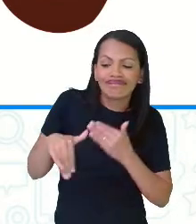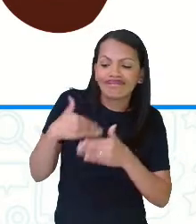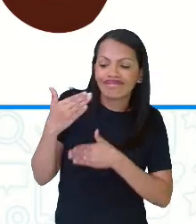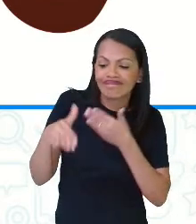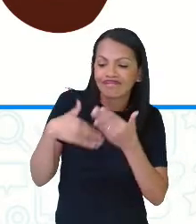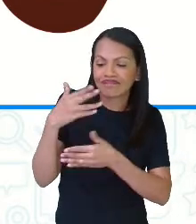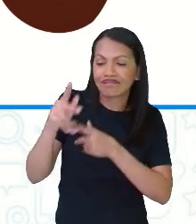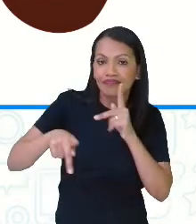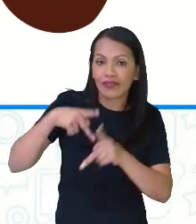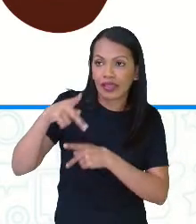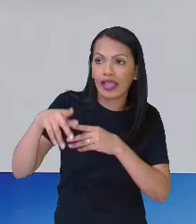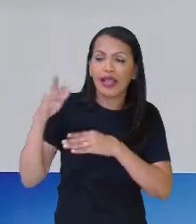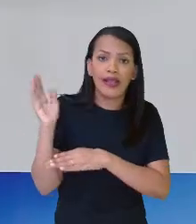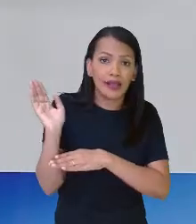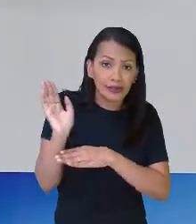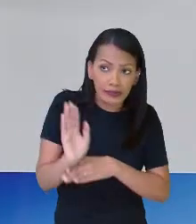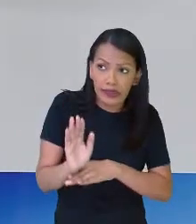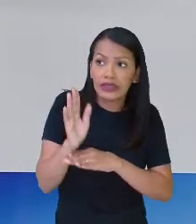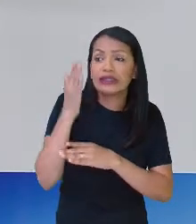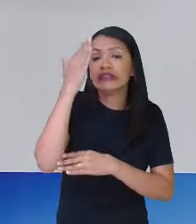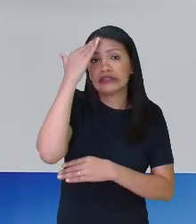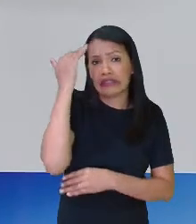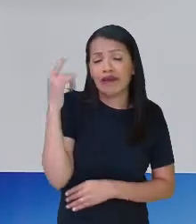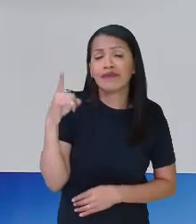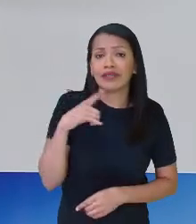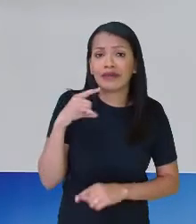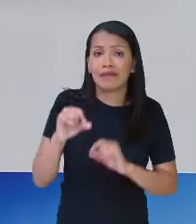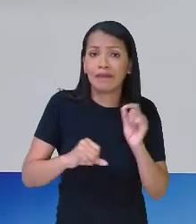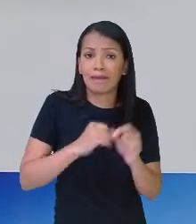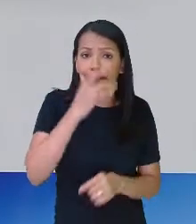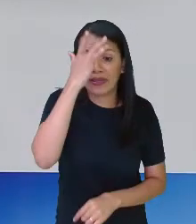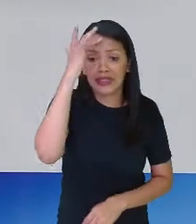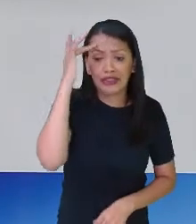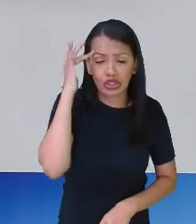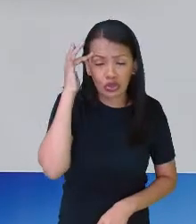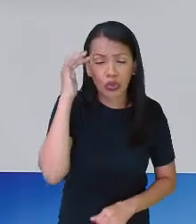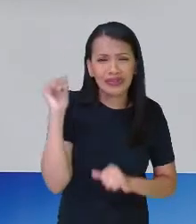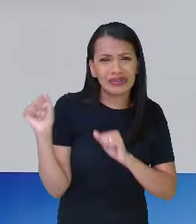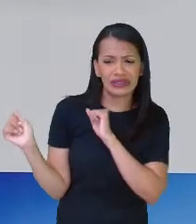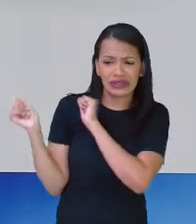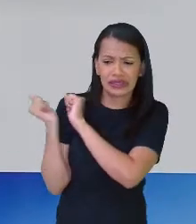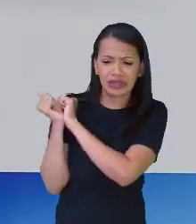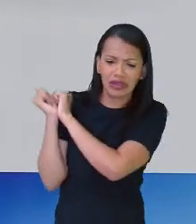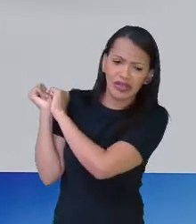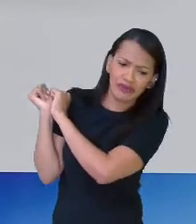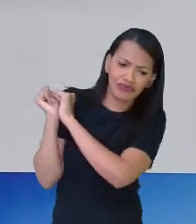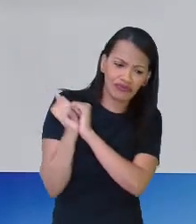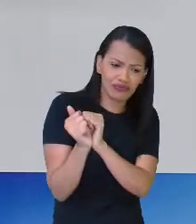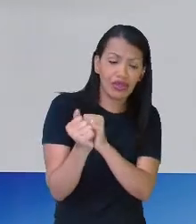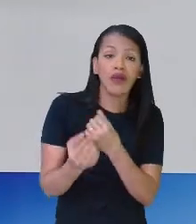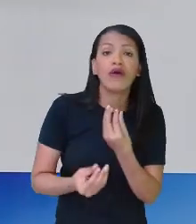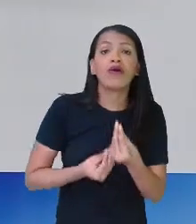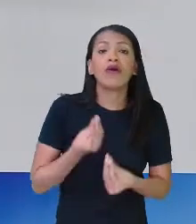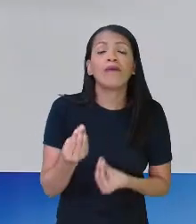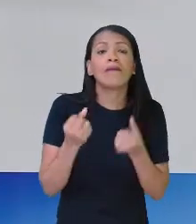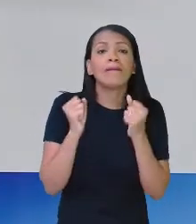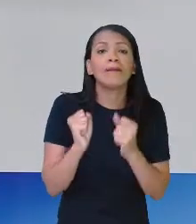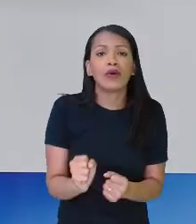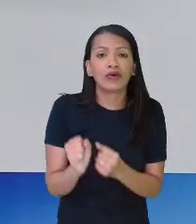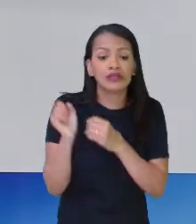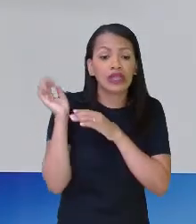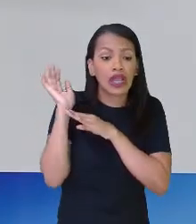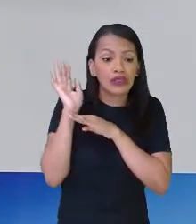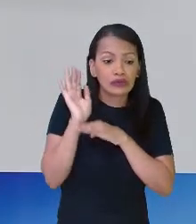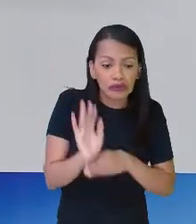esse fato. A gente sabe que trouxemos pessoas escravizadas, então como é que a gente pode ajudar a sanar pelo menos uma